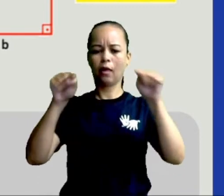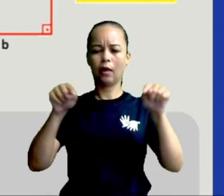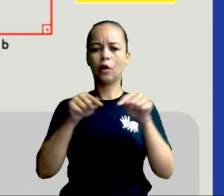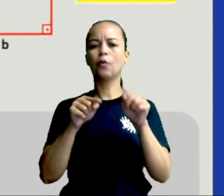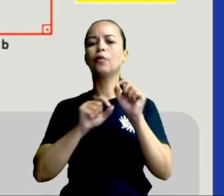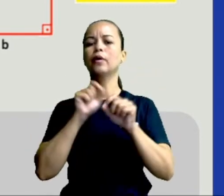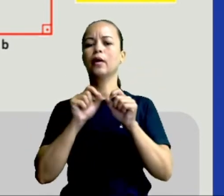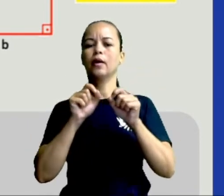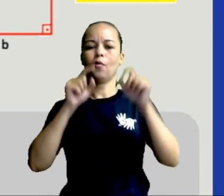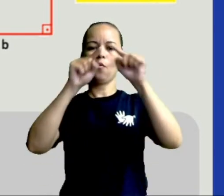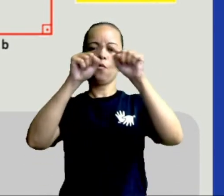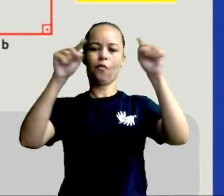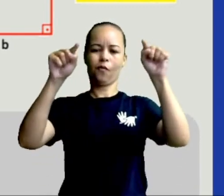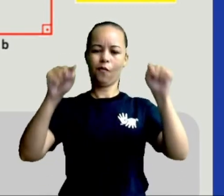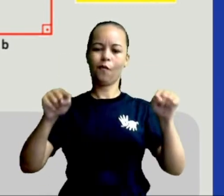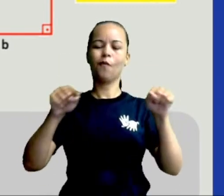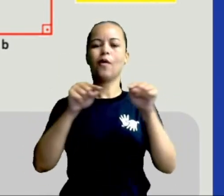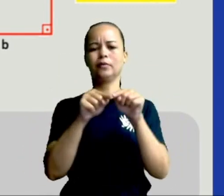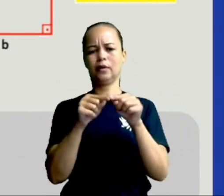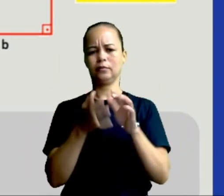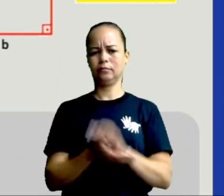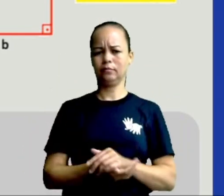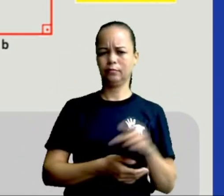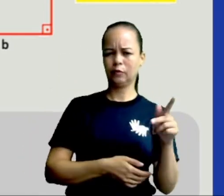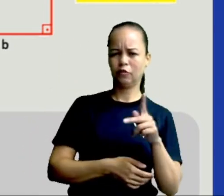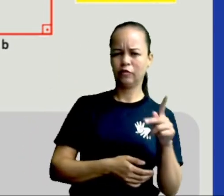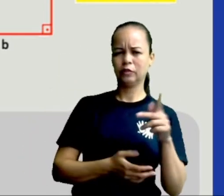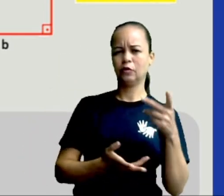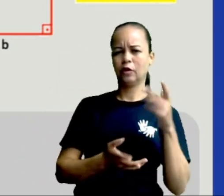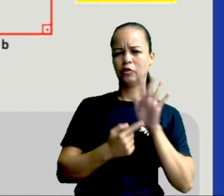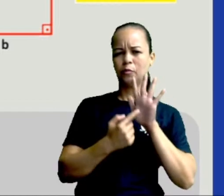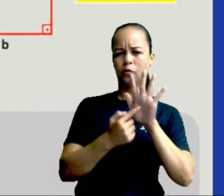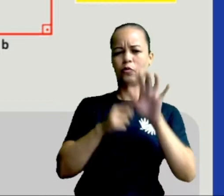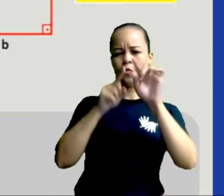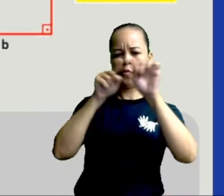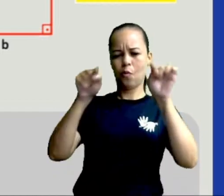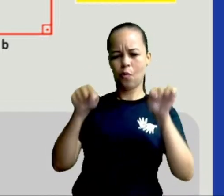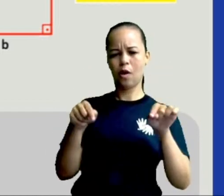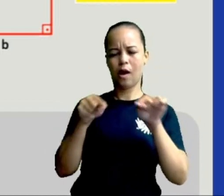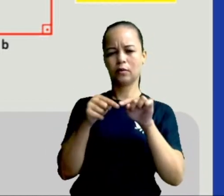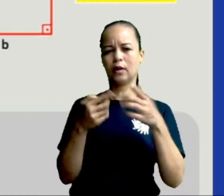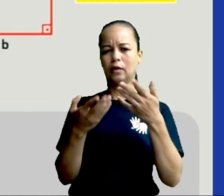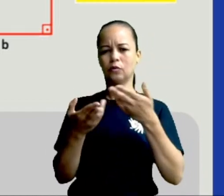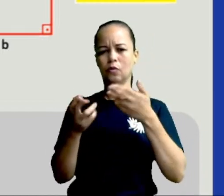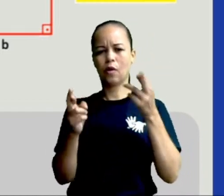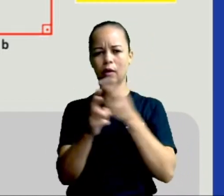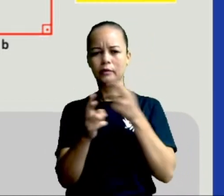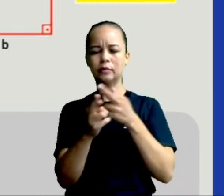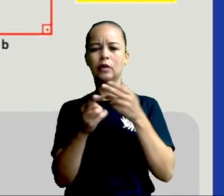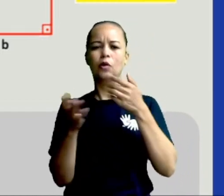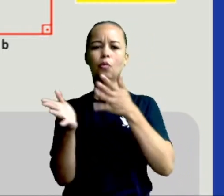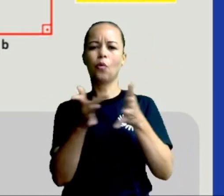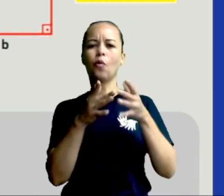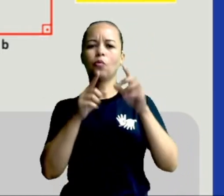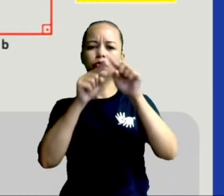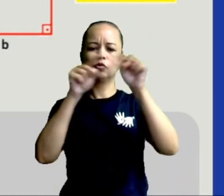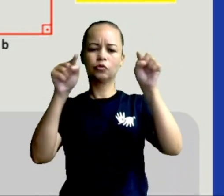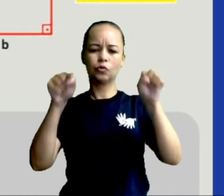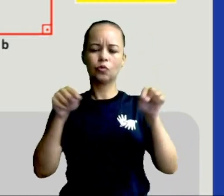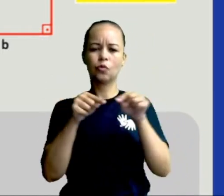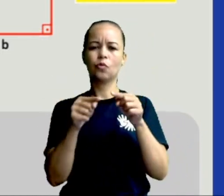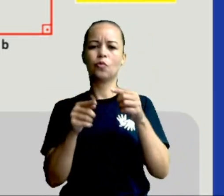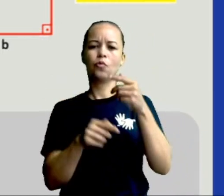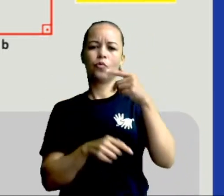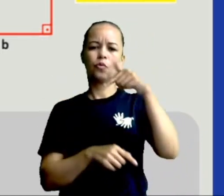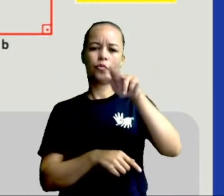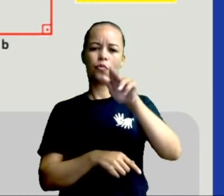professora, mas a senhora já trouxe o quadrado lá na relação com os quadriláteros. Isso. Veja que tudo